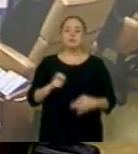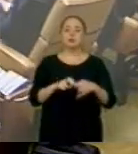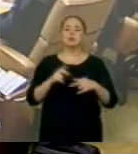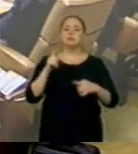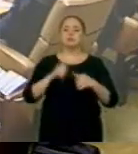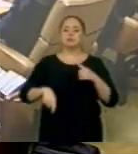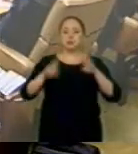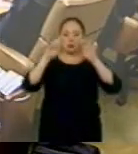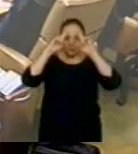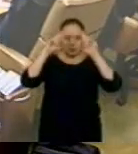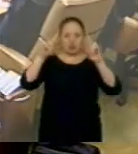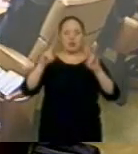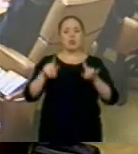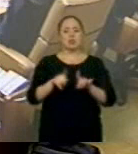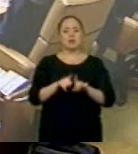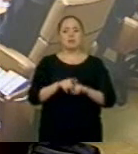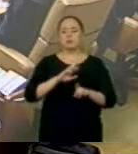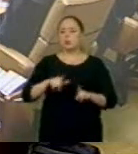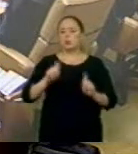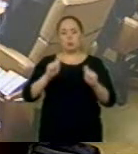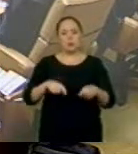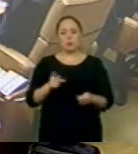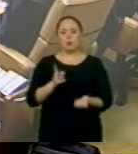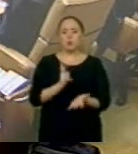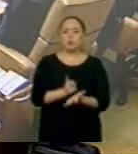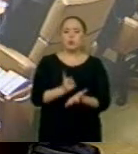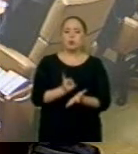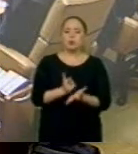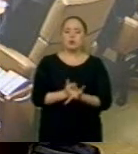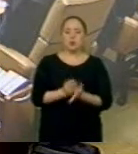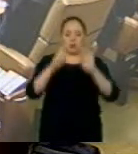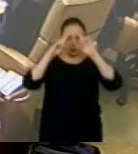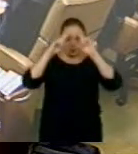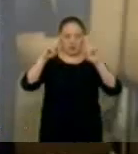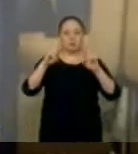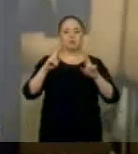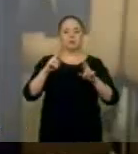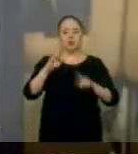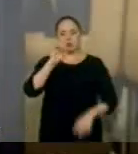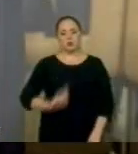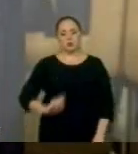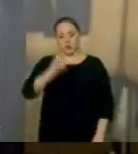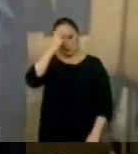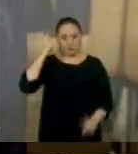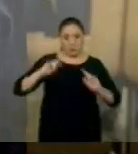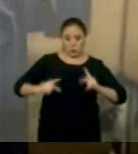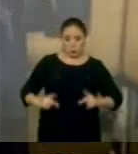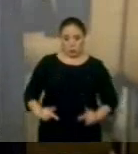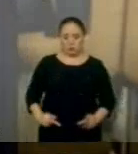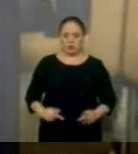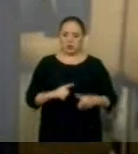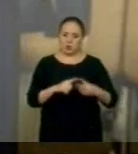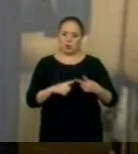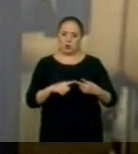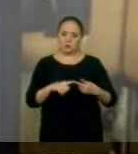de impossibilidade de manutenção dos respeitos aos direitos da pessoa humana em dois